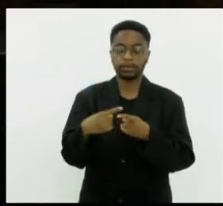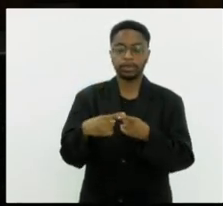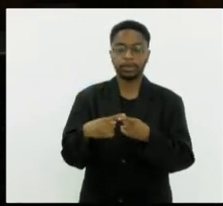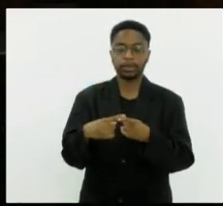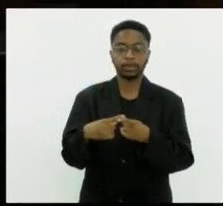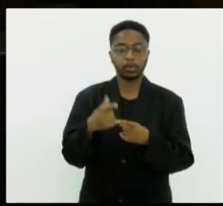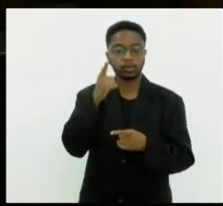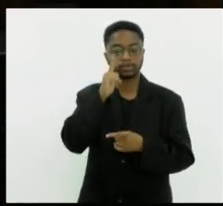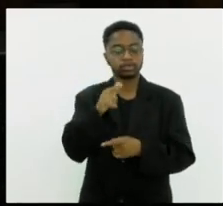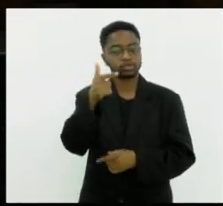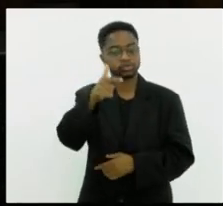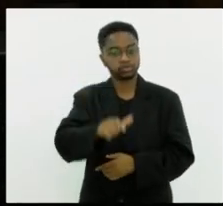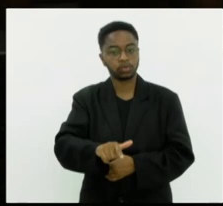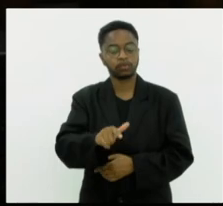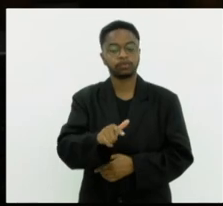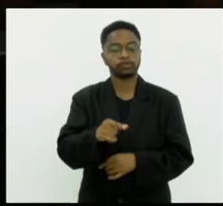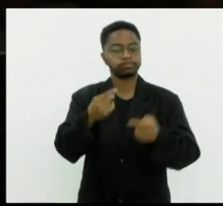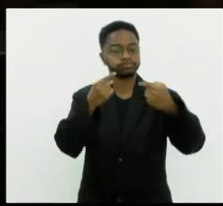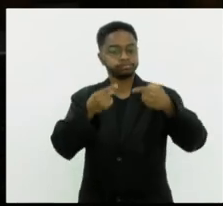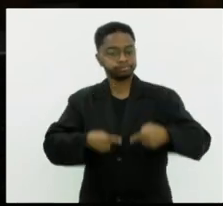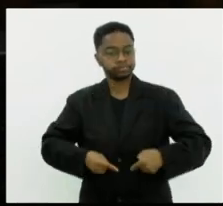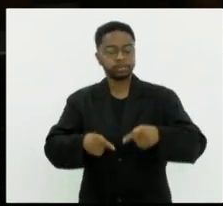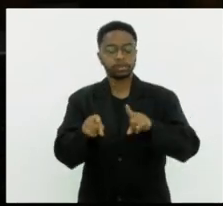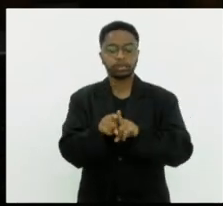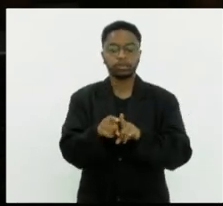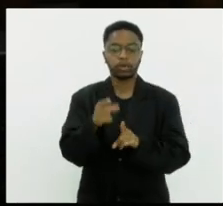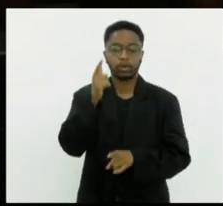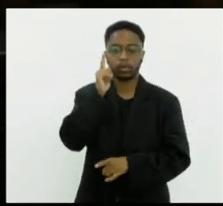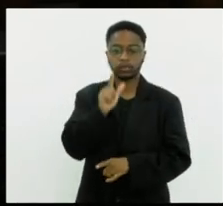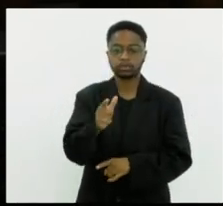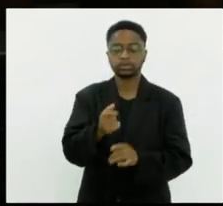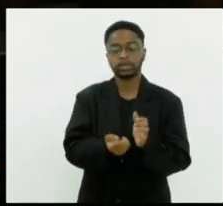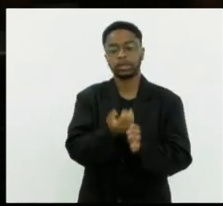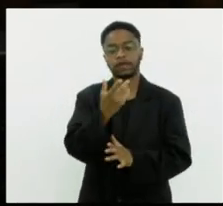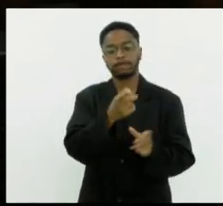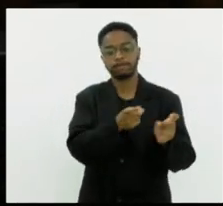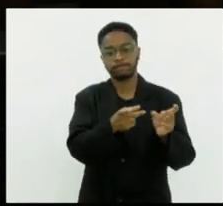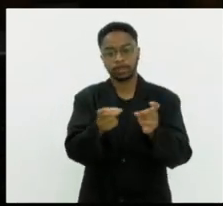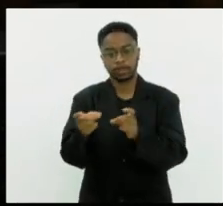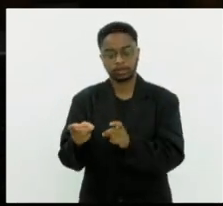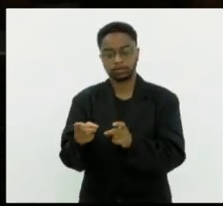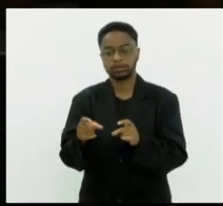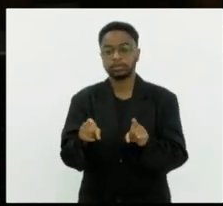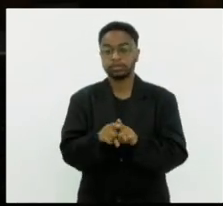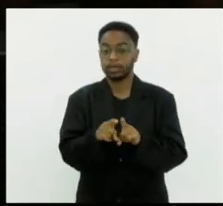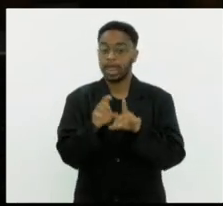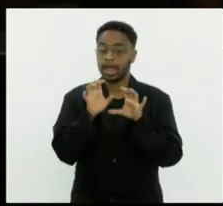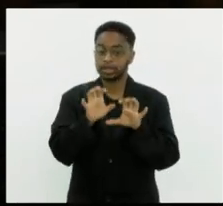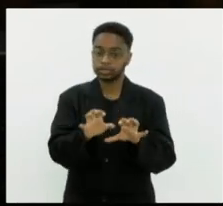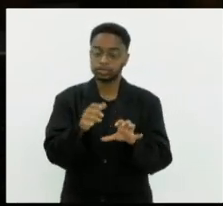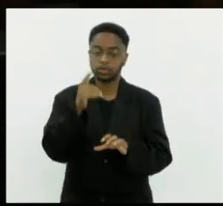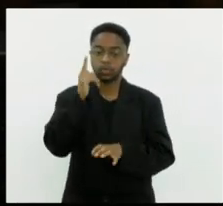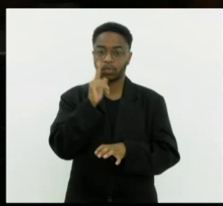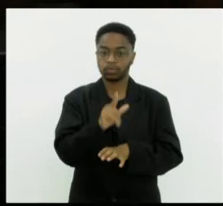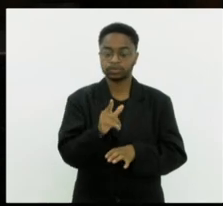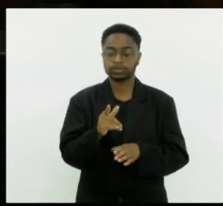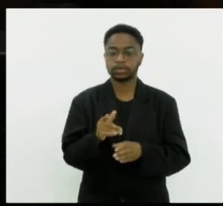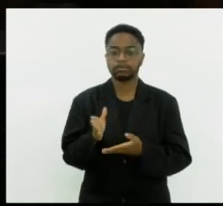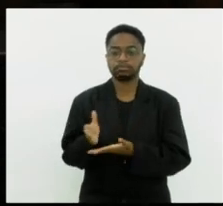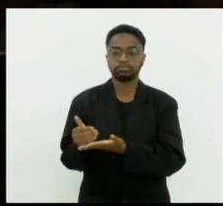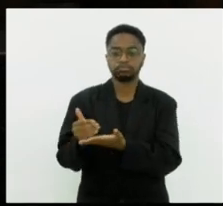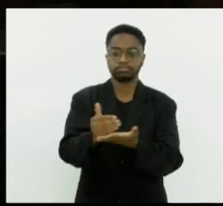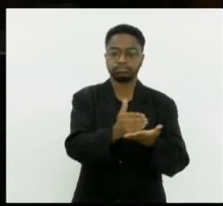competitivo e tenha condições de criar venda e, assim, dessa forma, gerar uma